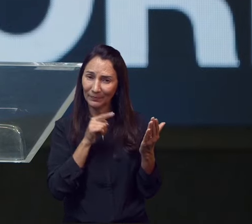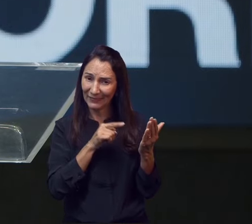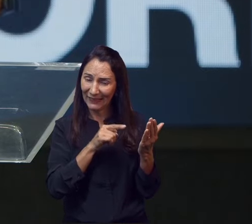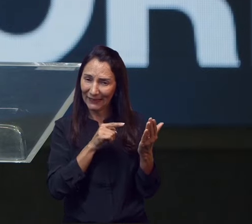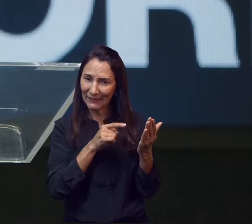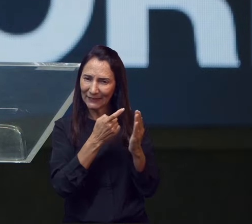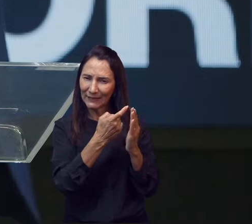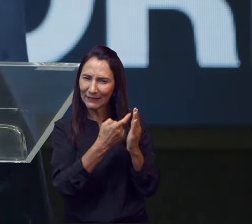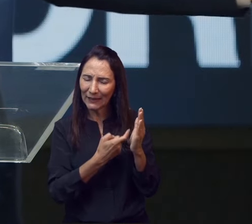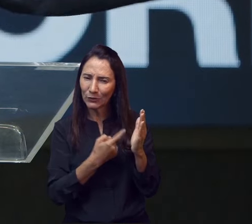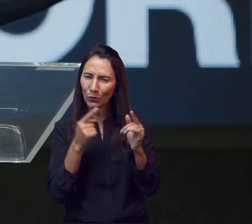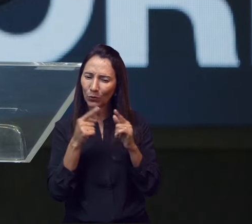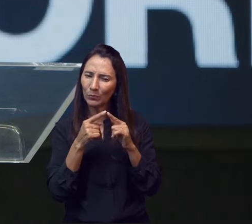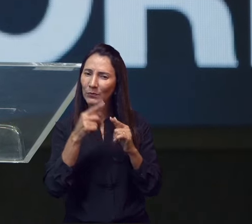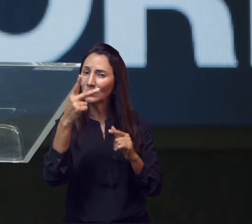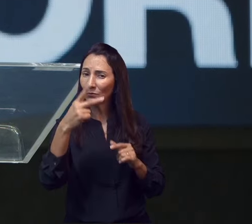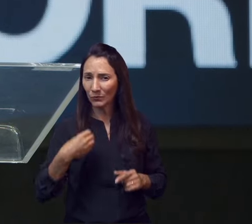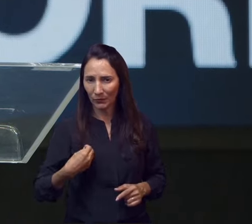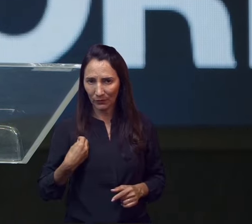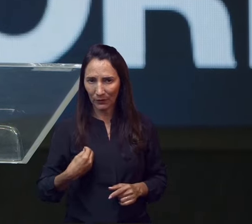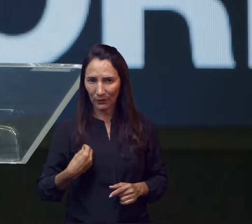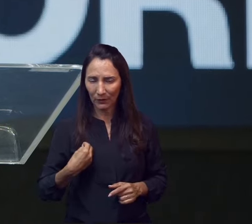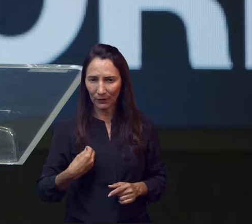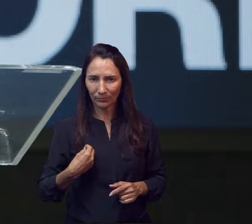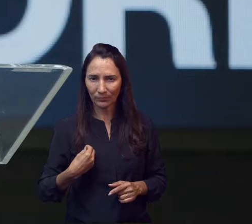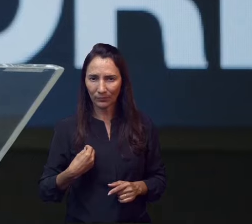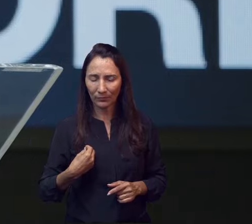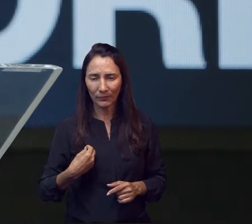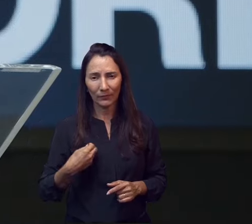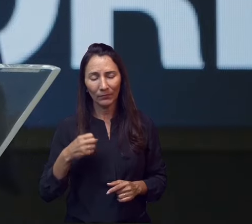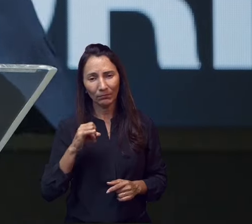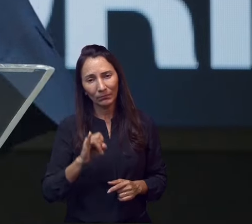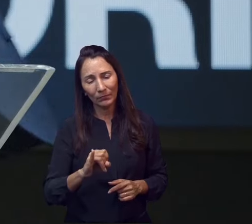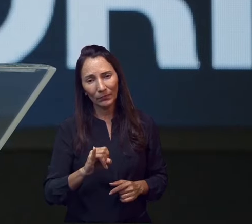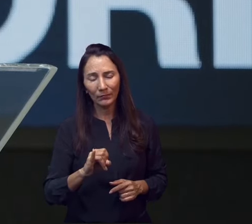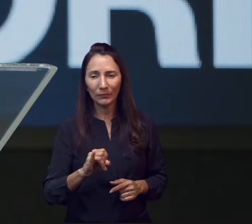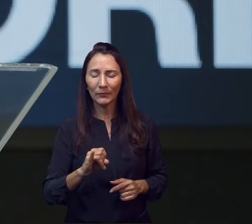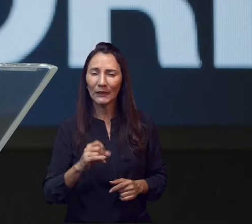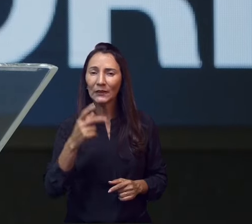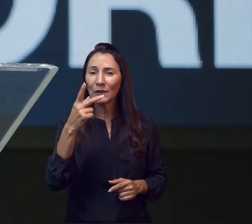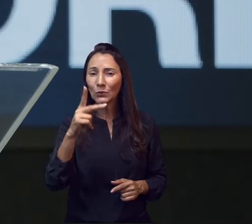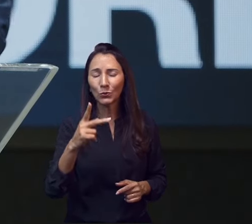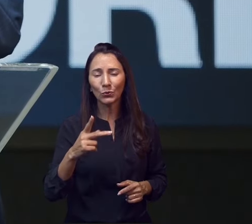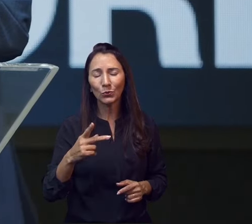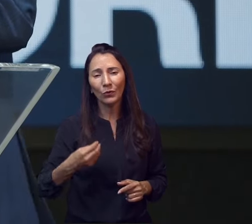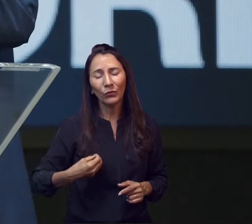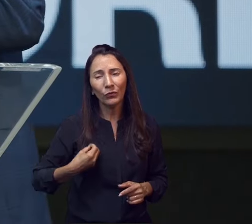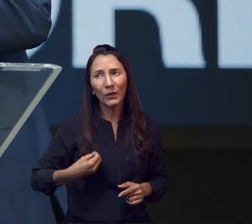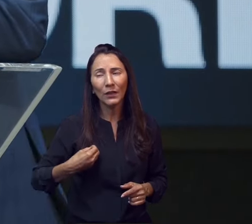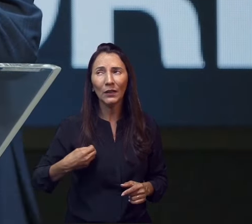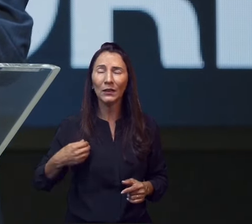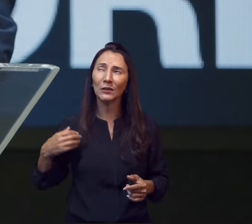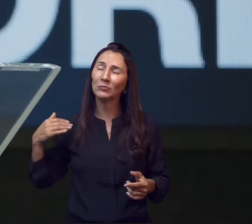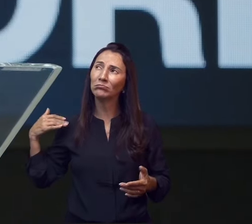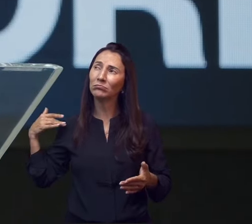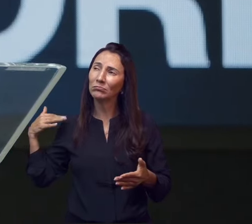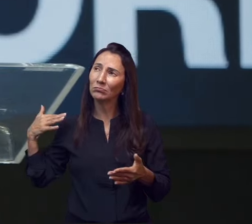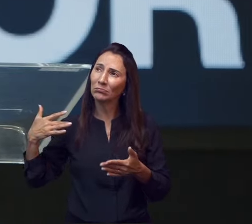tem a ver com a sua vida se em algum momento da sua história se em algum momento